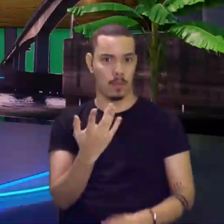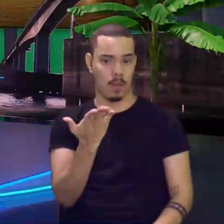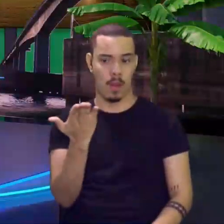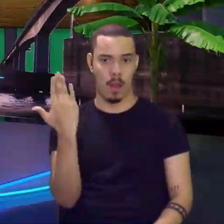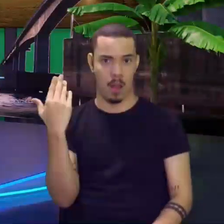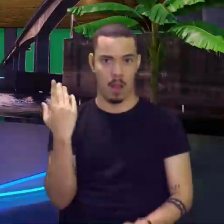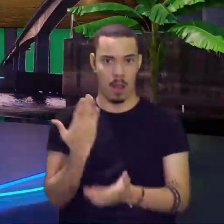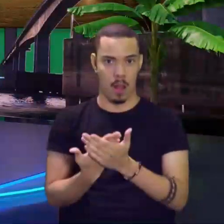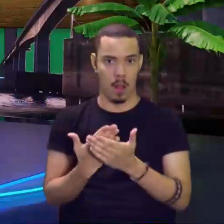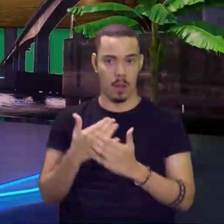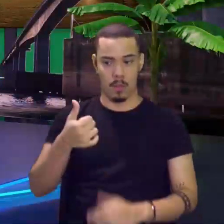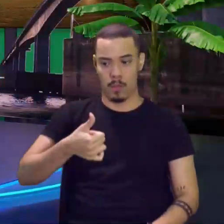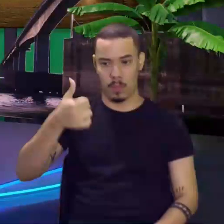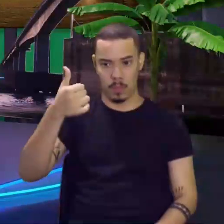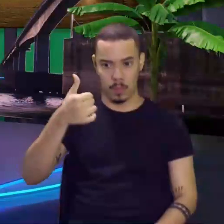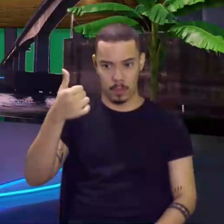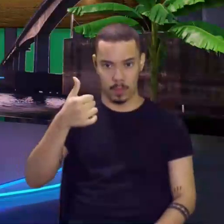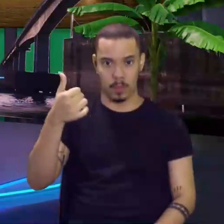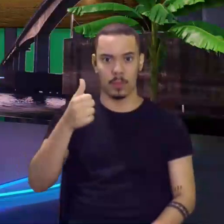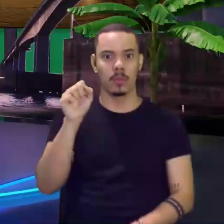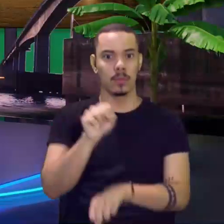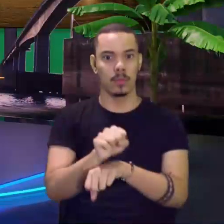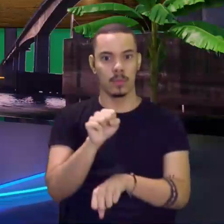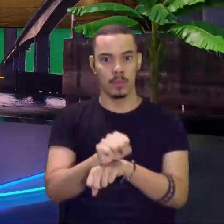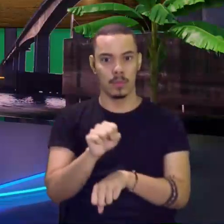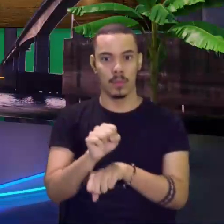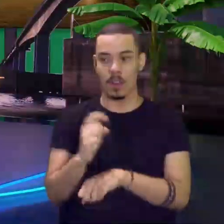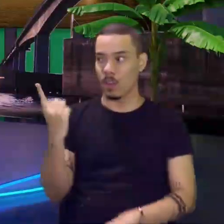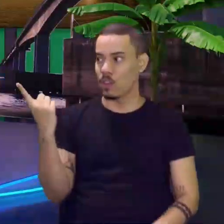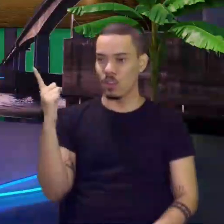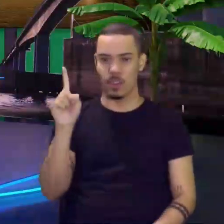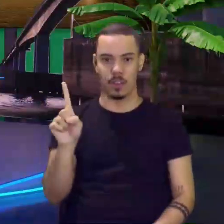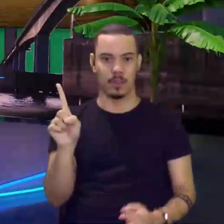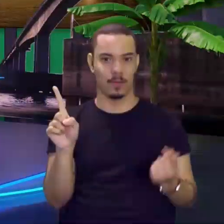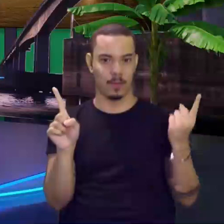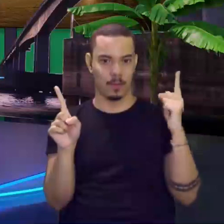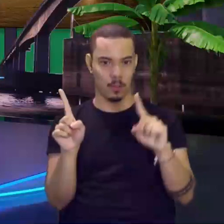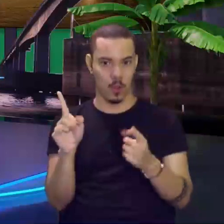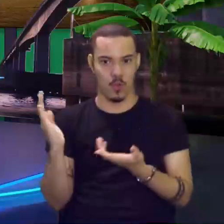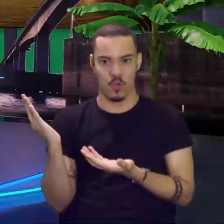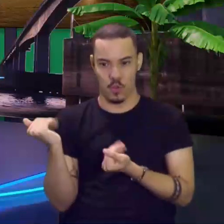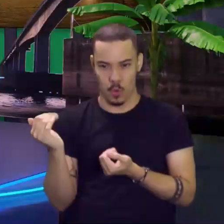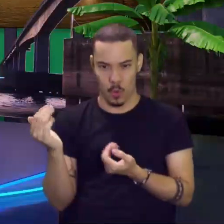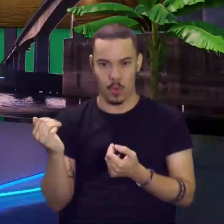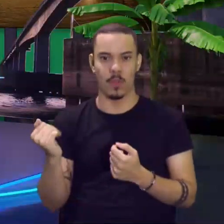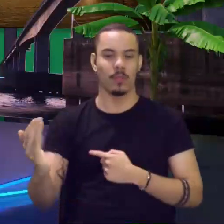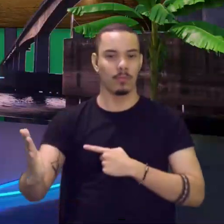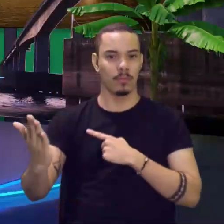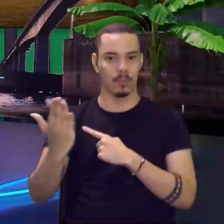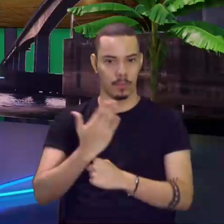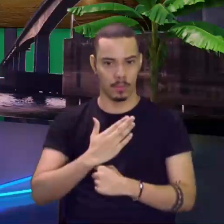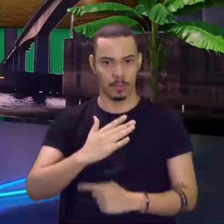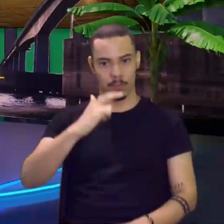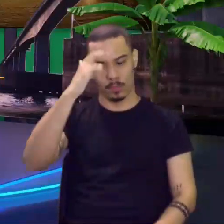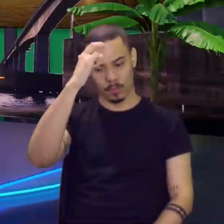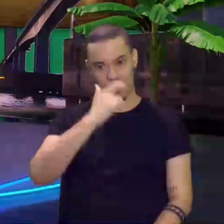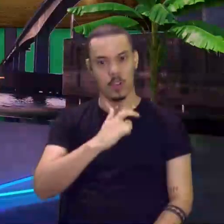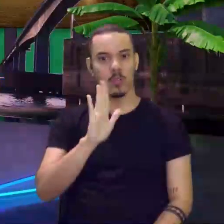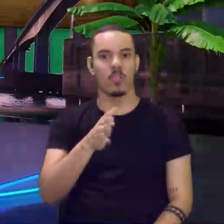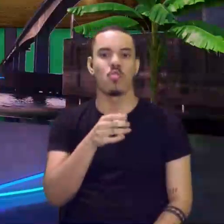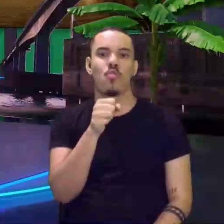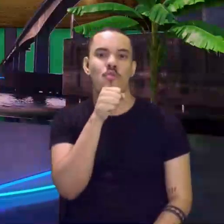nós tivemos, que eu estava aguardando vocês, já comuniquei que ia chegar esses dois jovens aqui para dar assistência ao